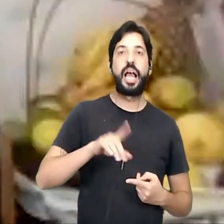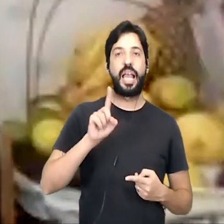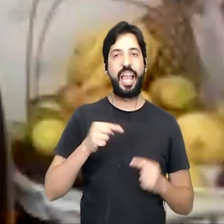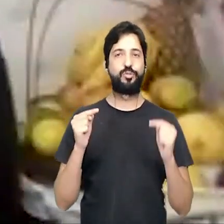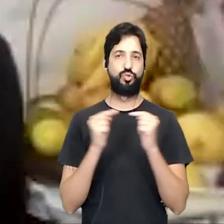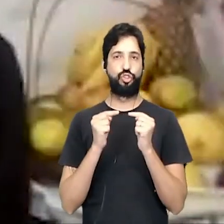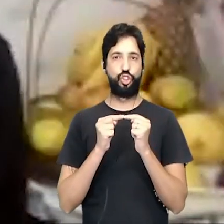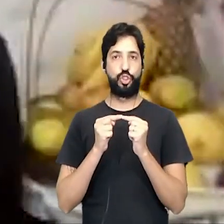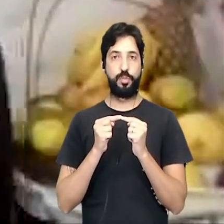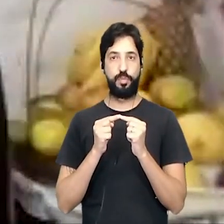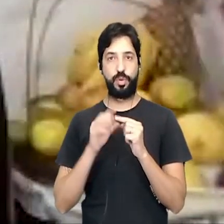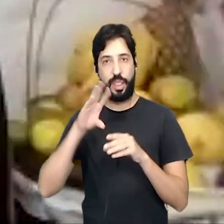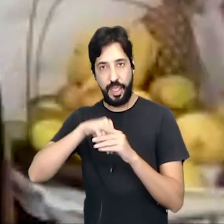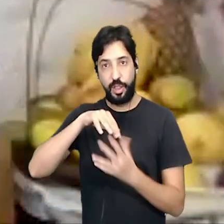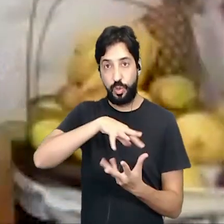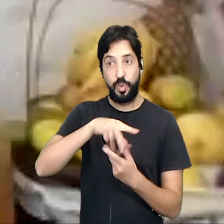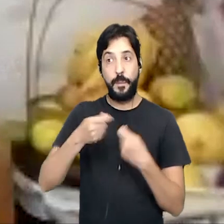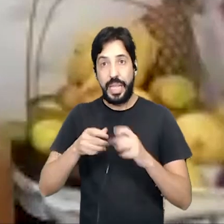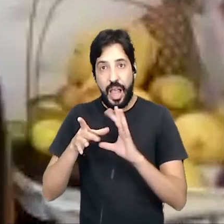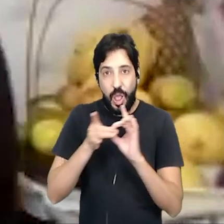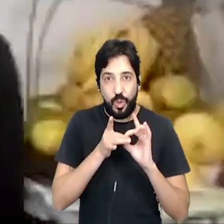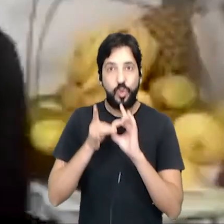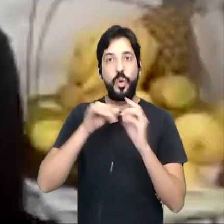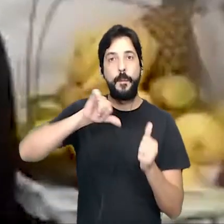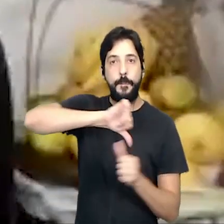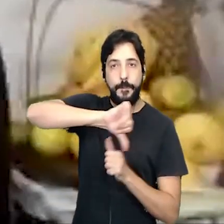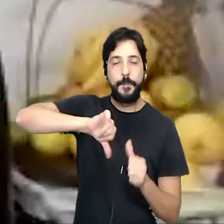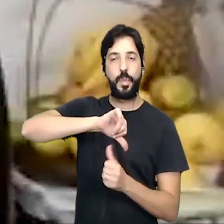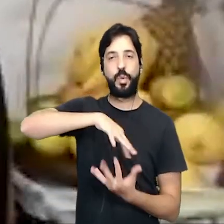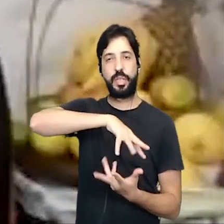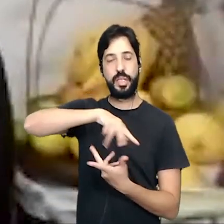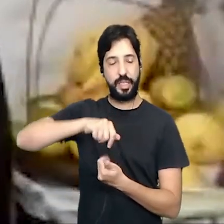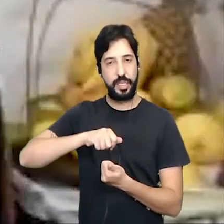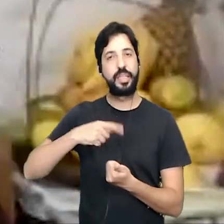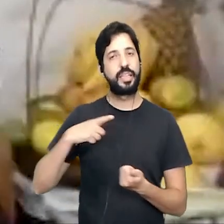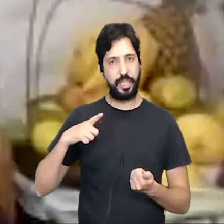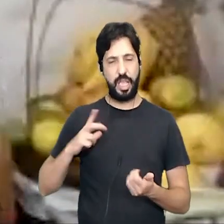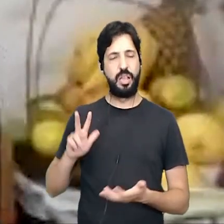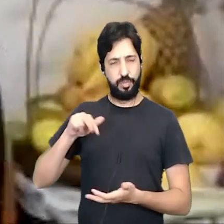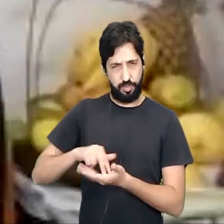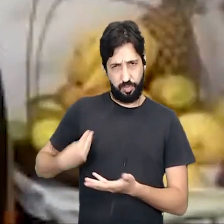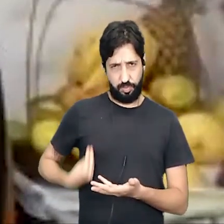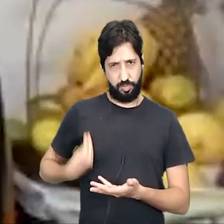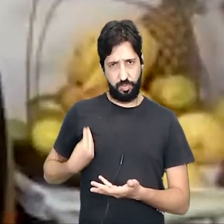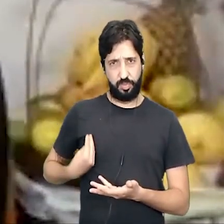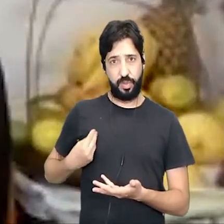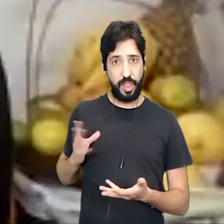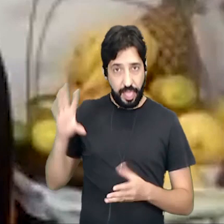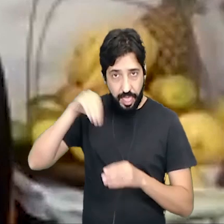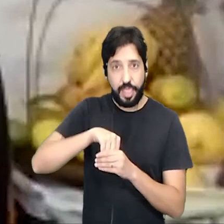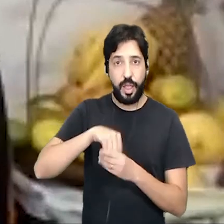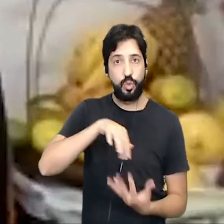a humanidade como uma espécie, essa necessidade da gente nos unir para, né, uma mudança do mundo, para estar ativos